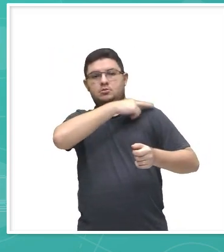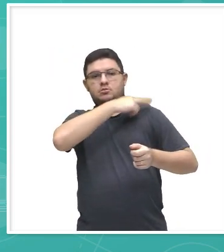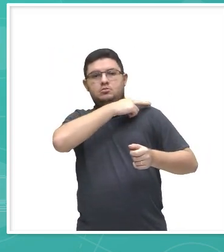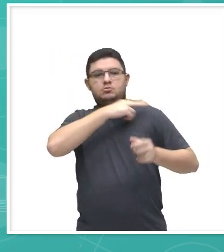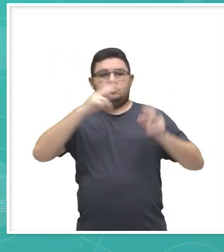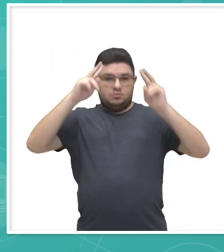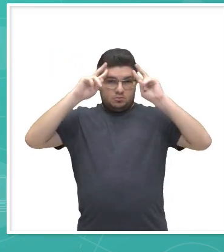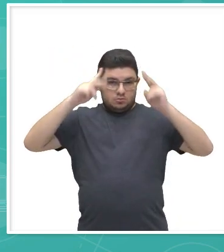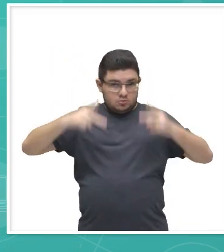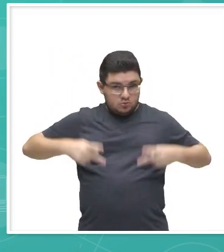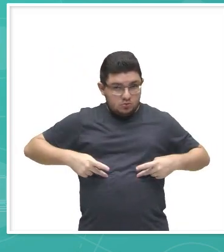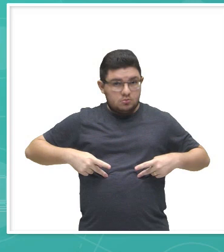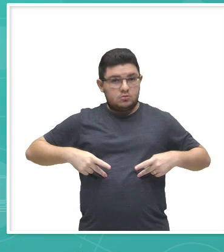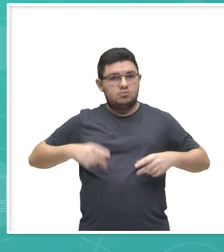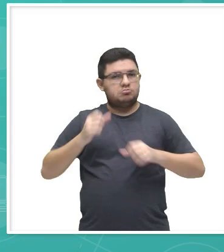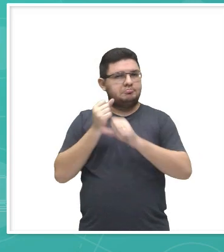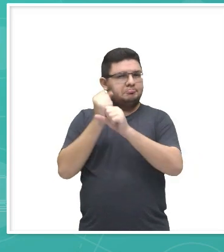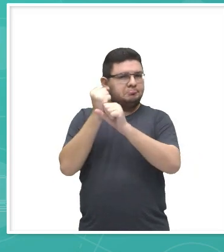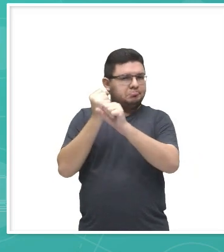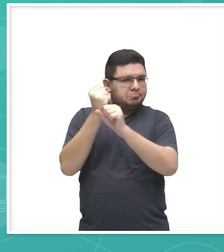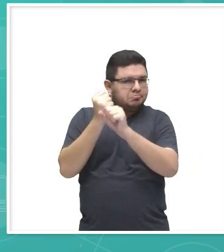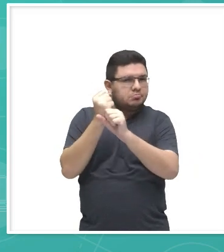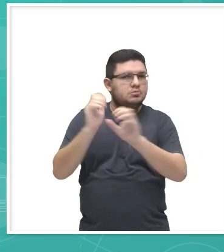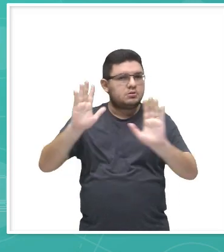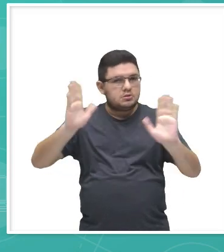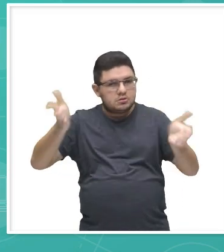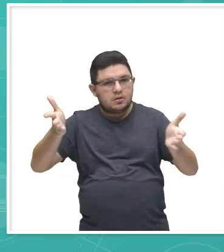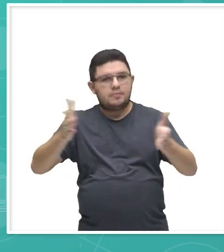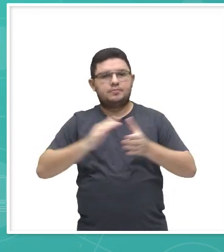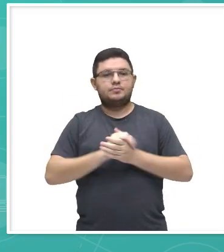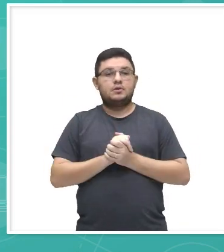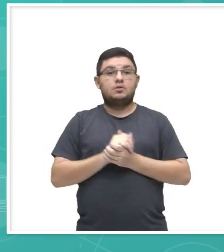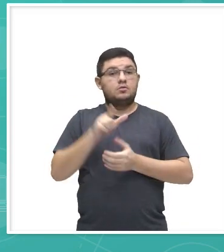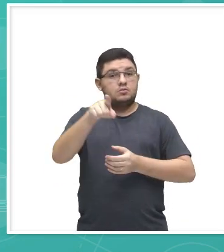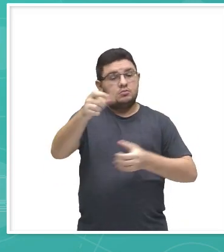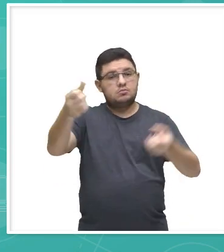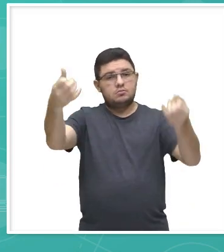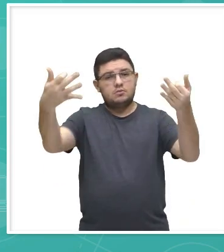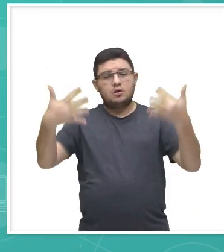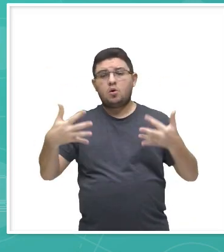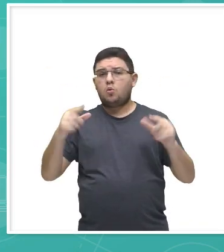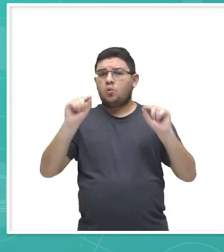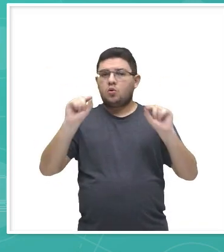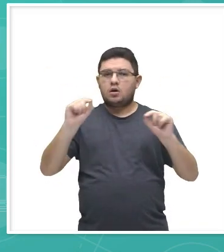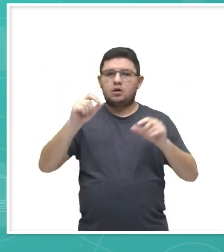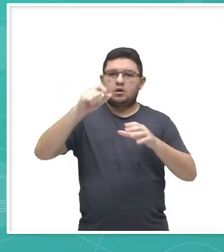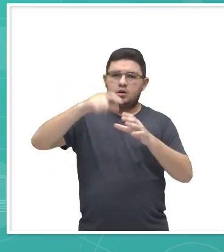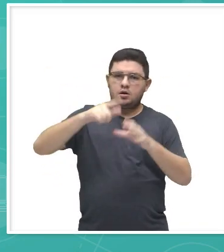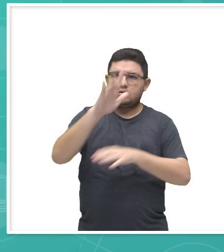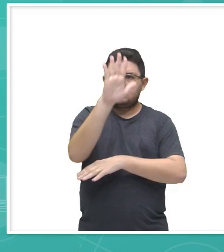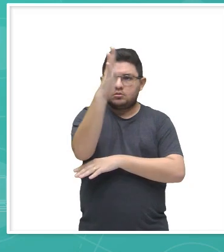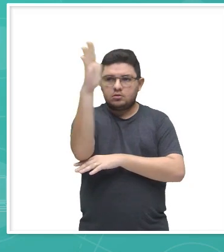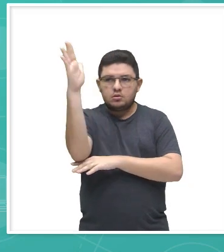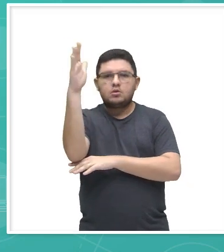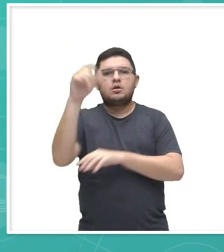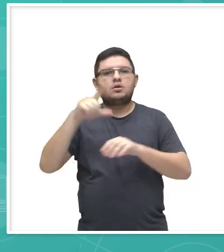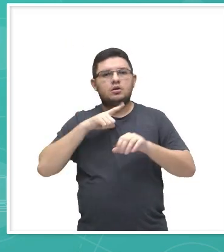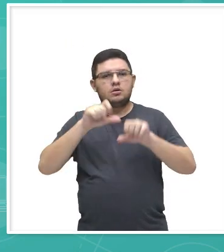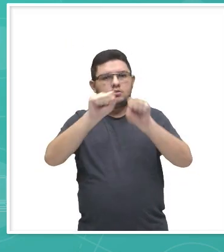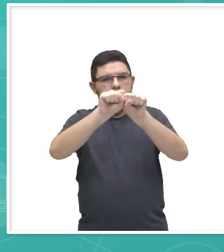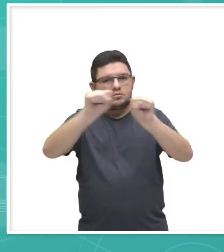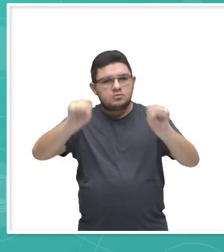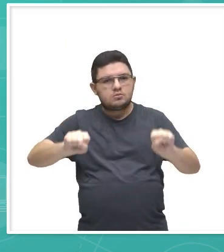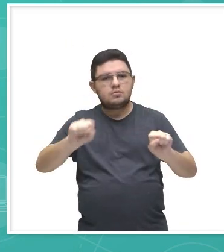Aí você vai explicar quais são as principais diferenças entre os sistemas de produção agrícola que nós vimos, a